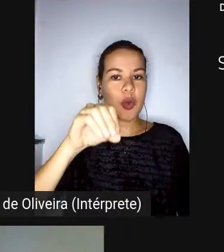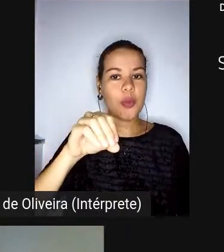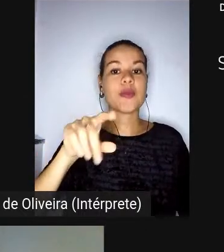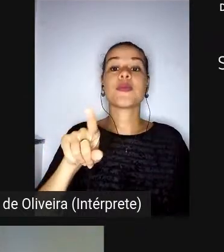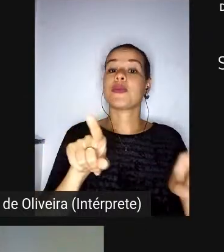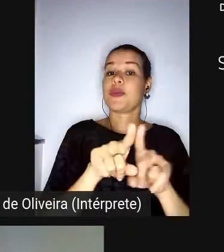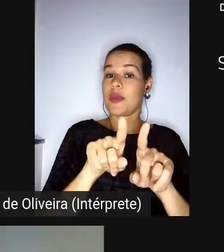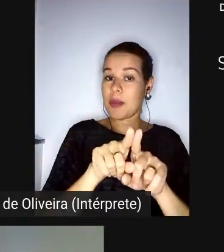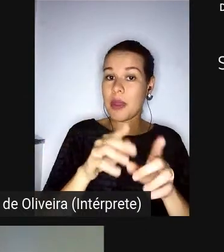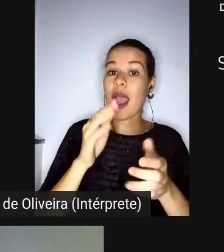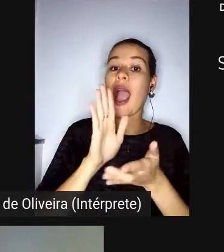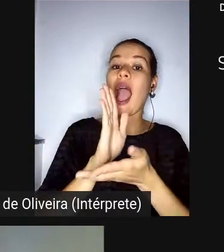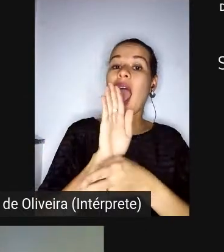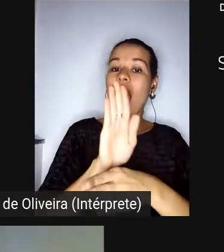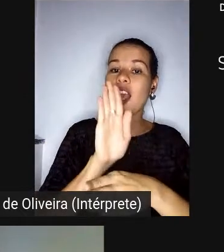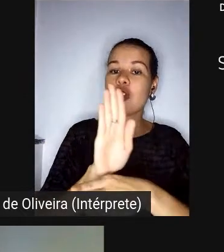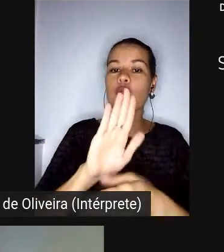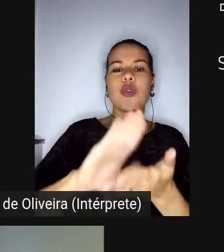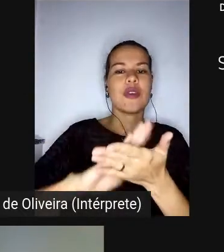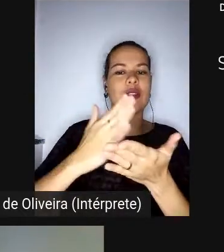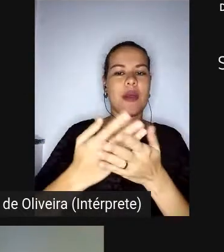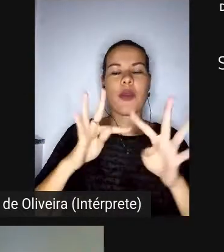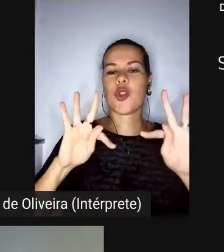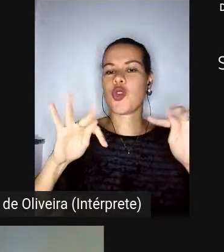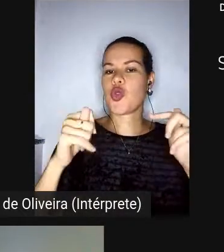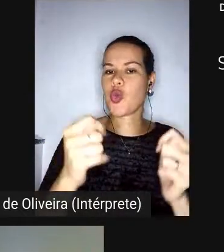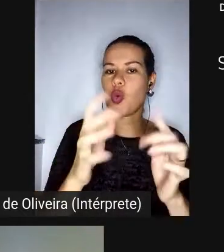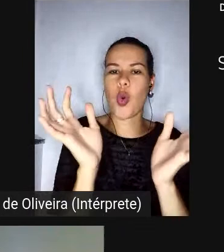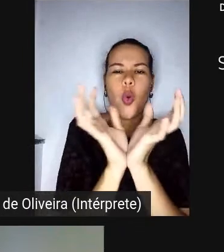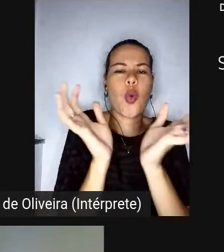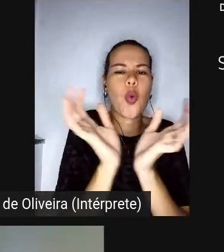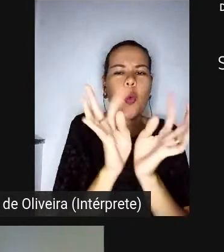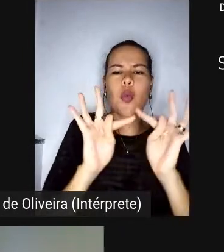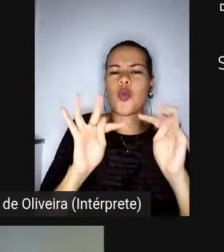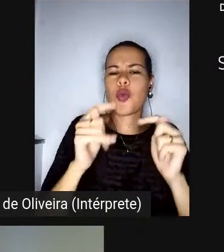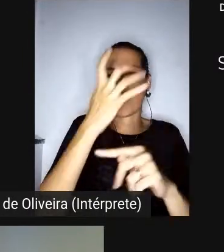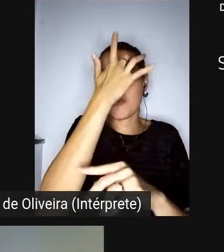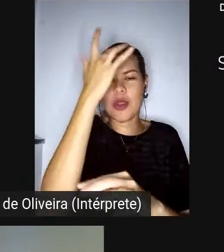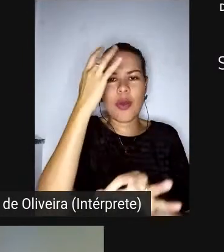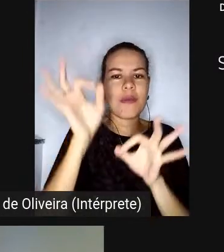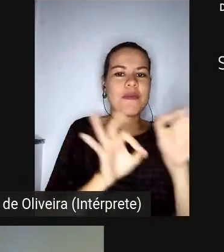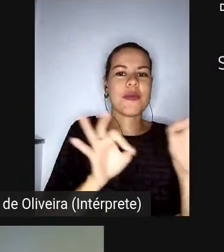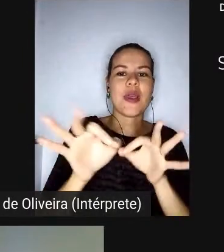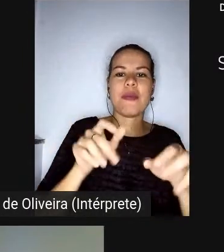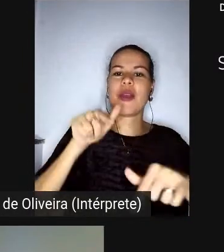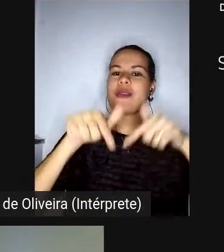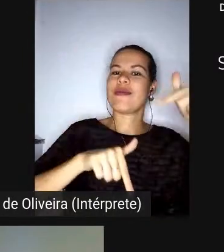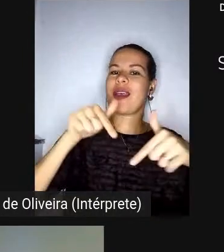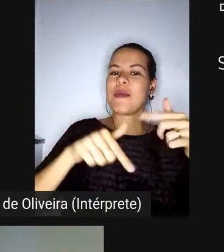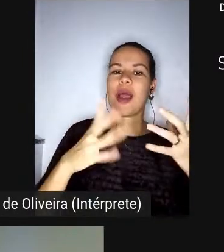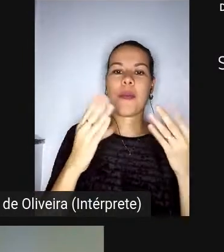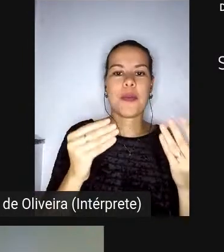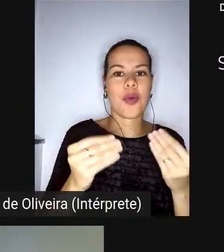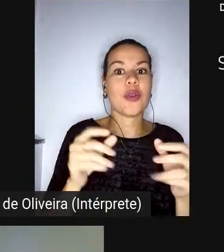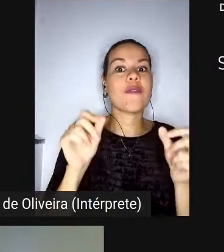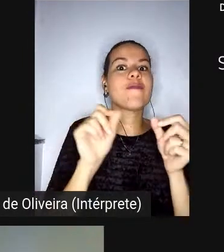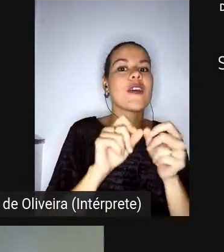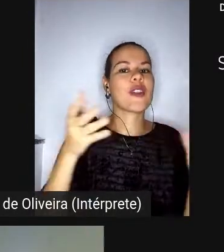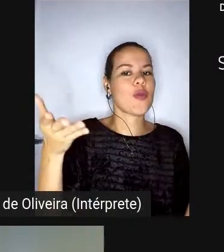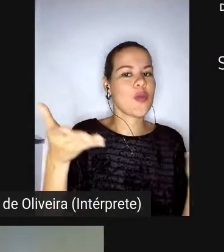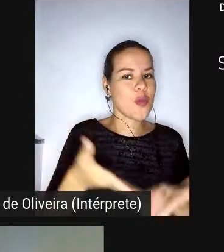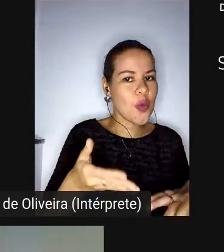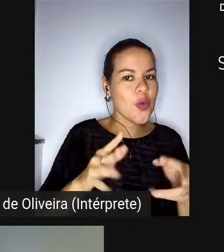organizadora e toda essa equipe é se preparou Trabalho bastante para fazer se realmente acontecer